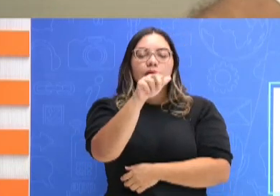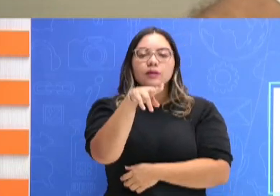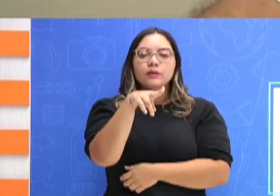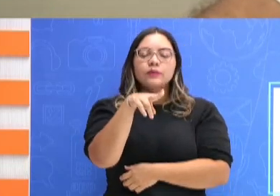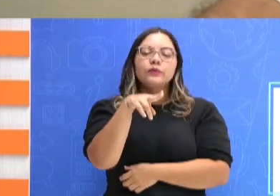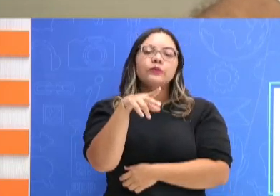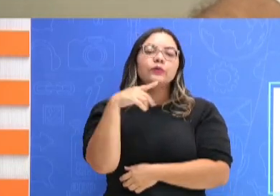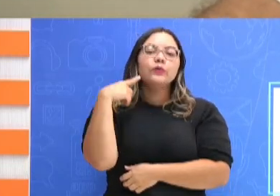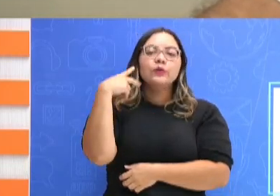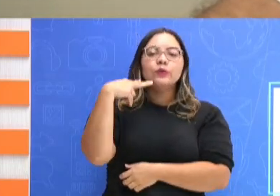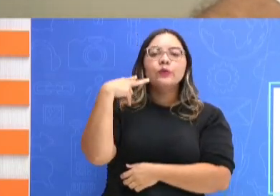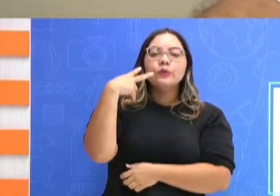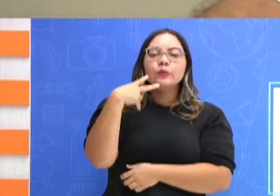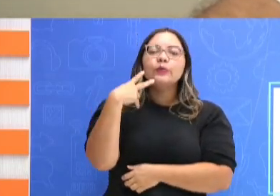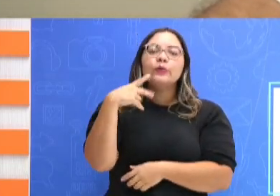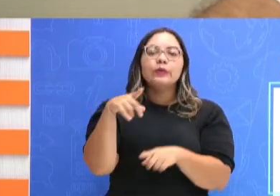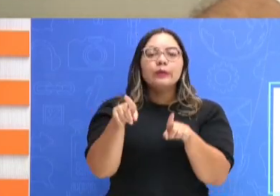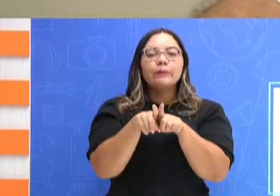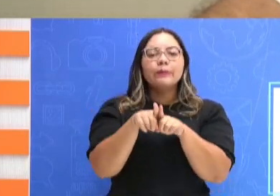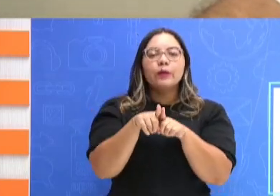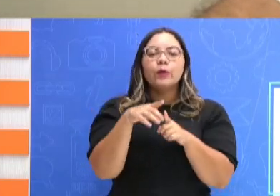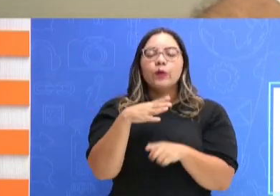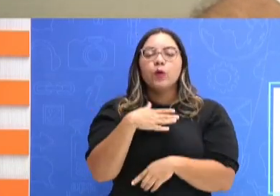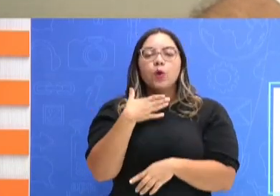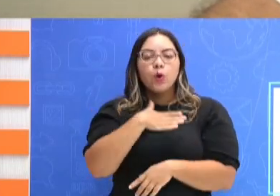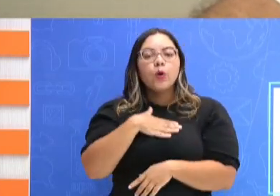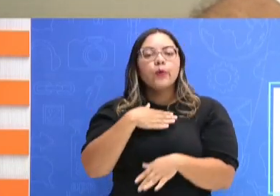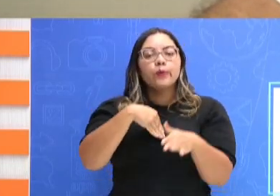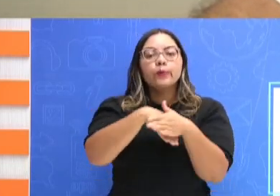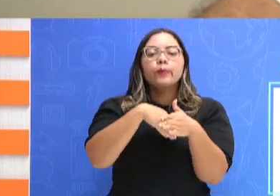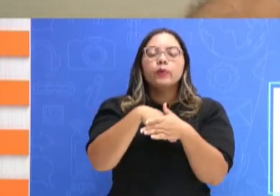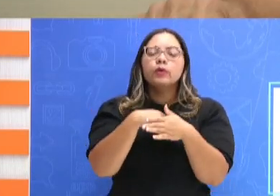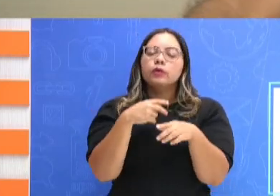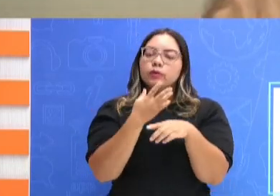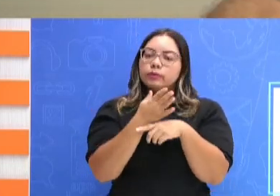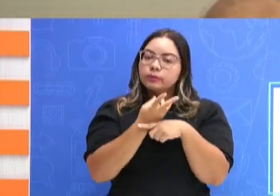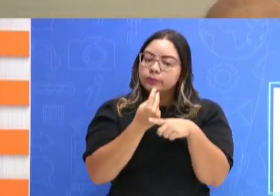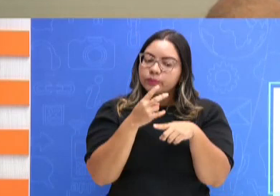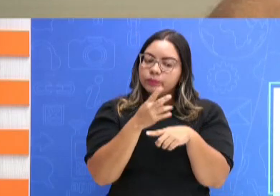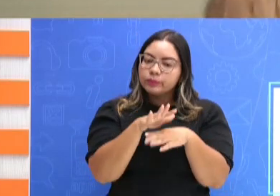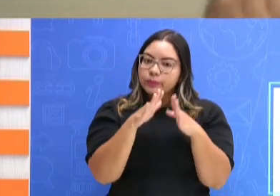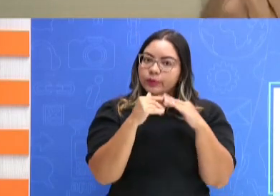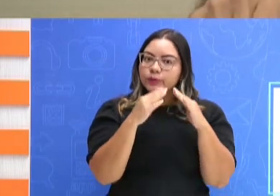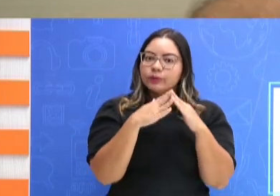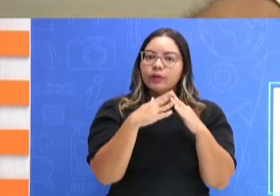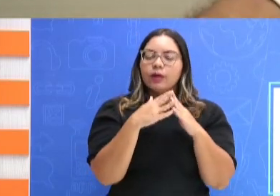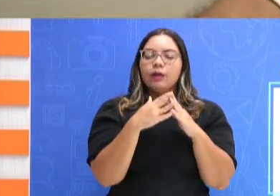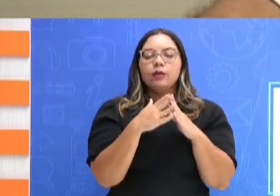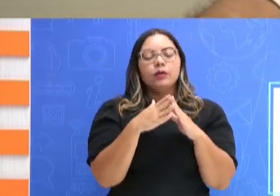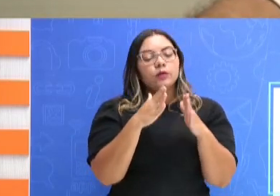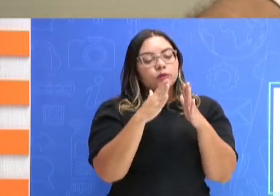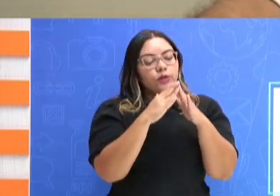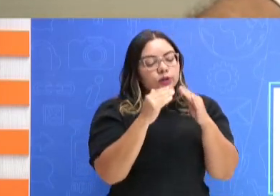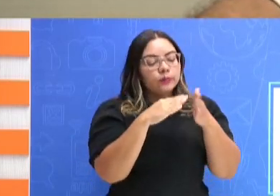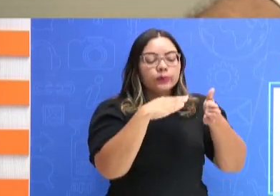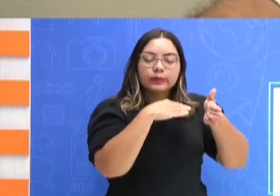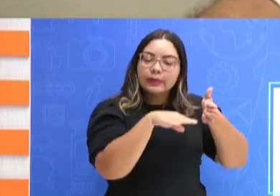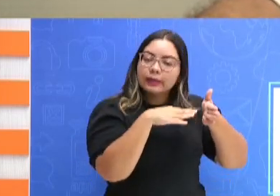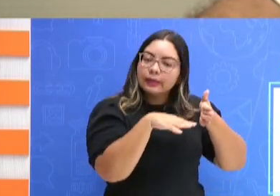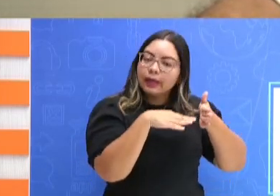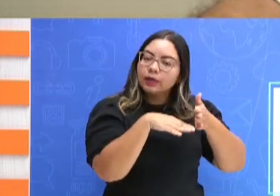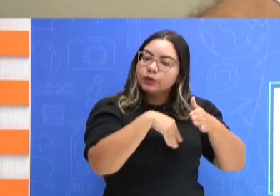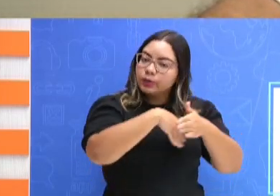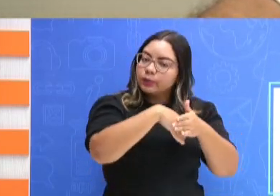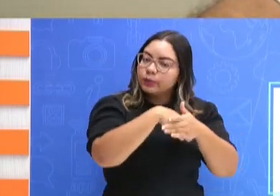Darlan, que é um vereador ligado também ao esporte. Muito, muito, verdade. E que me procurou e pediu isso. E eu disse a ele que chamaria o secretário de esporte